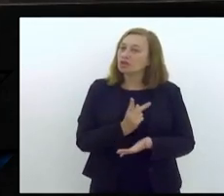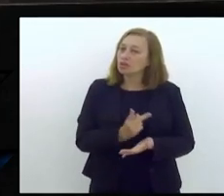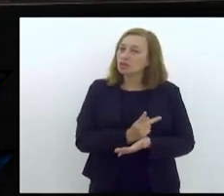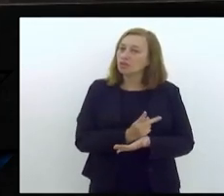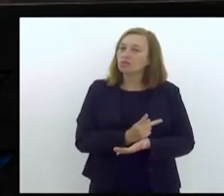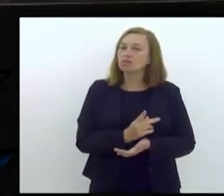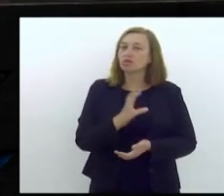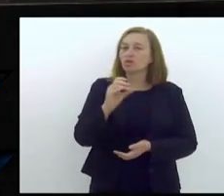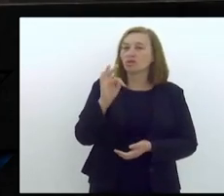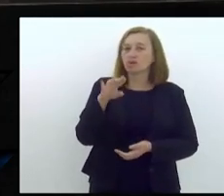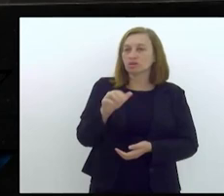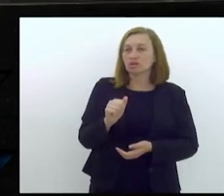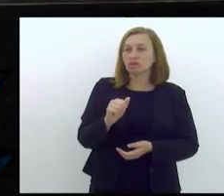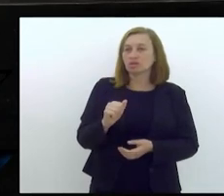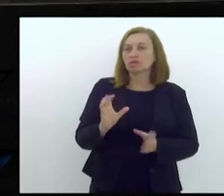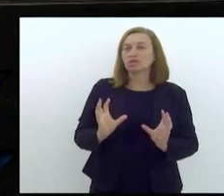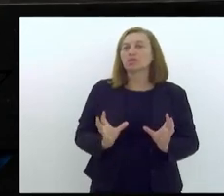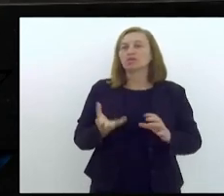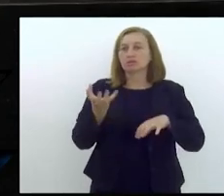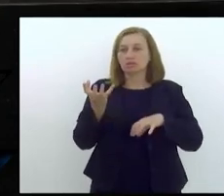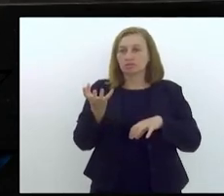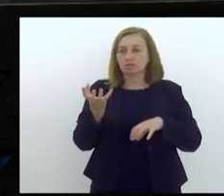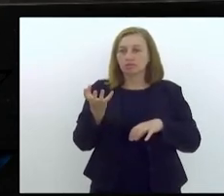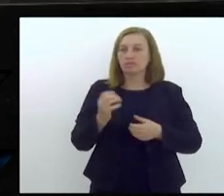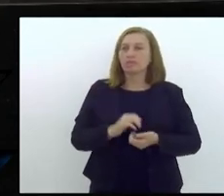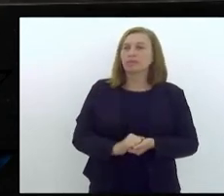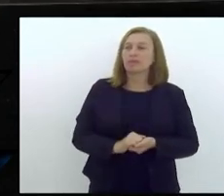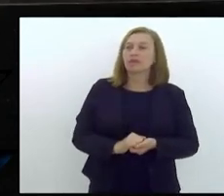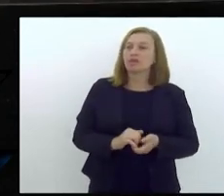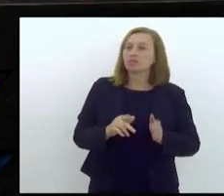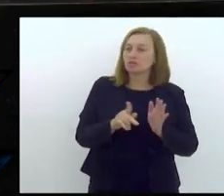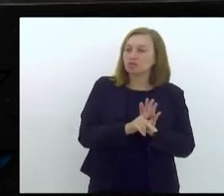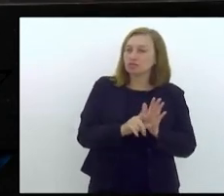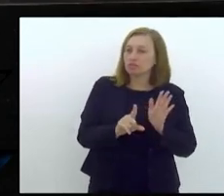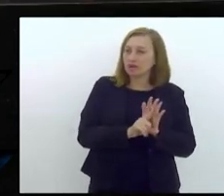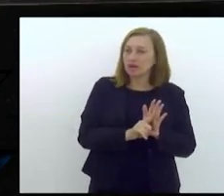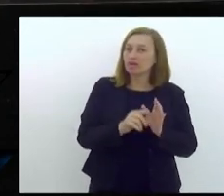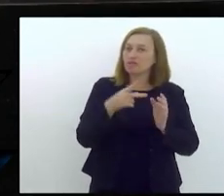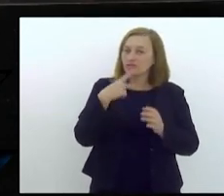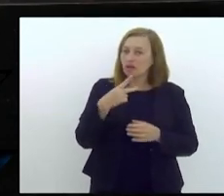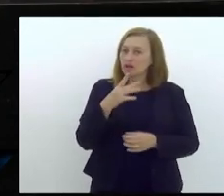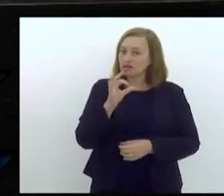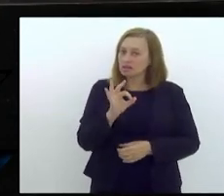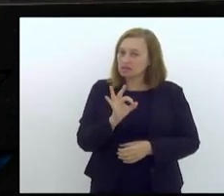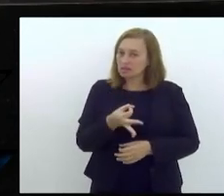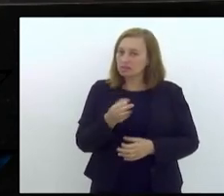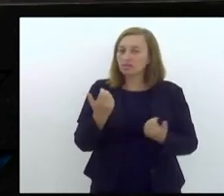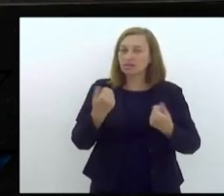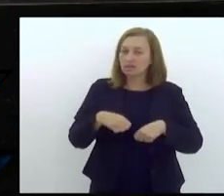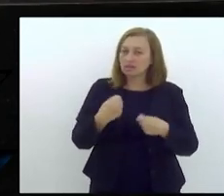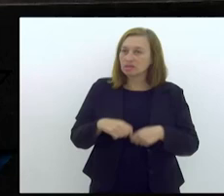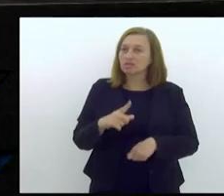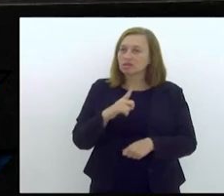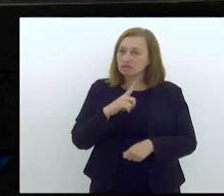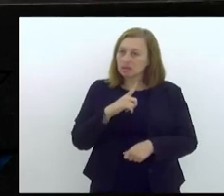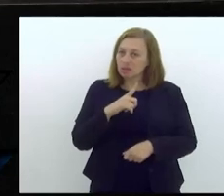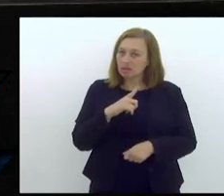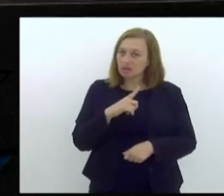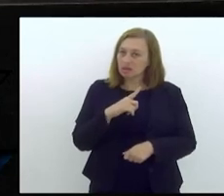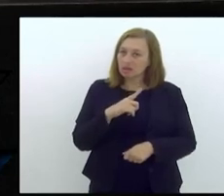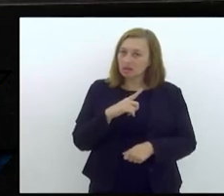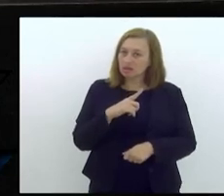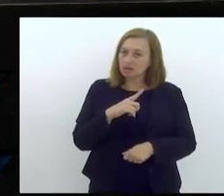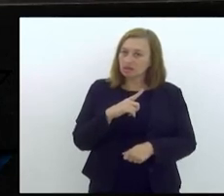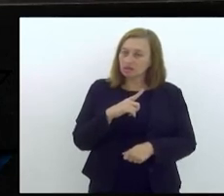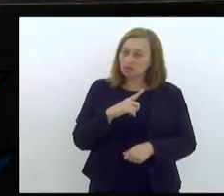Congresso Nacional esse projeto e SPL fala inclusive da necessidade de ter uma alta